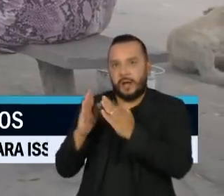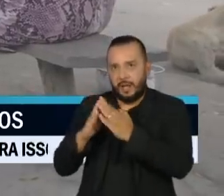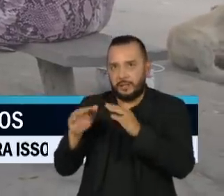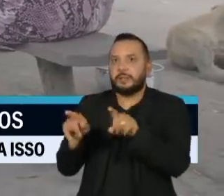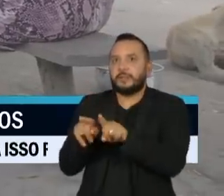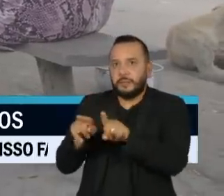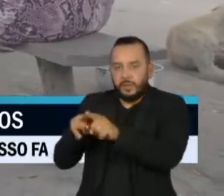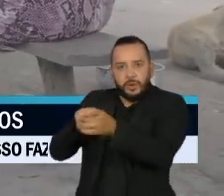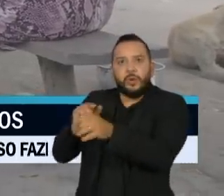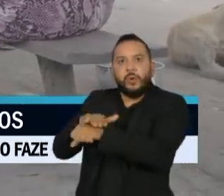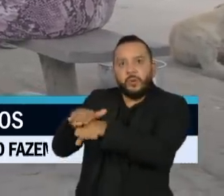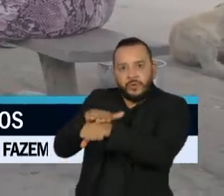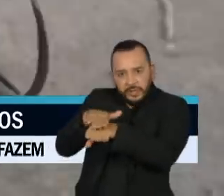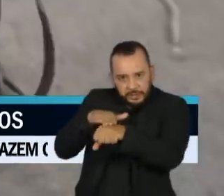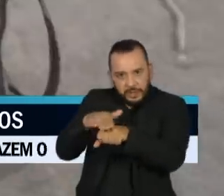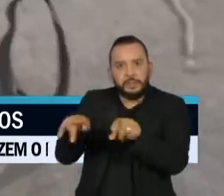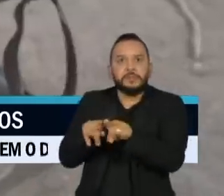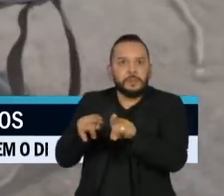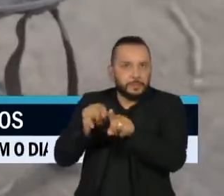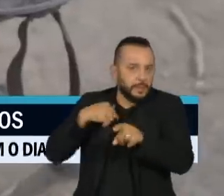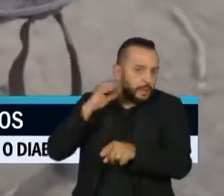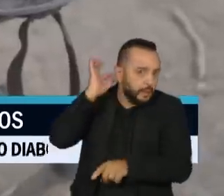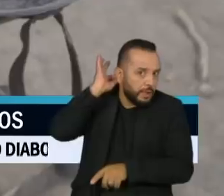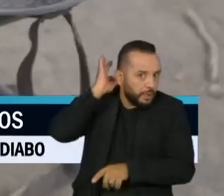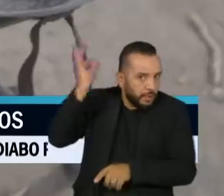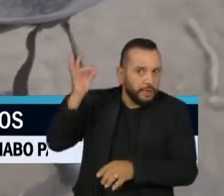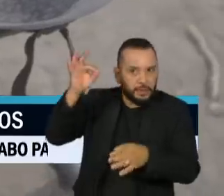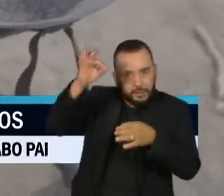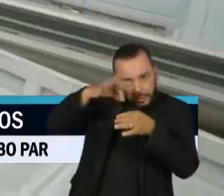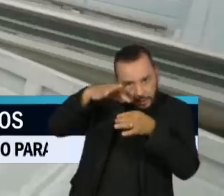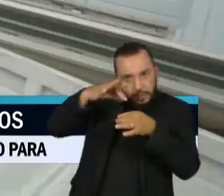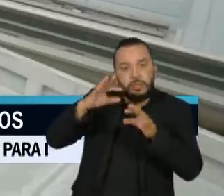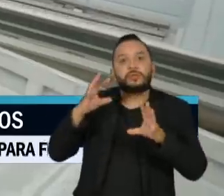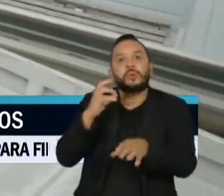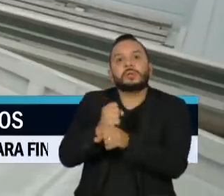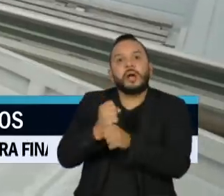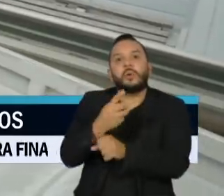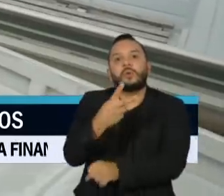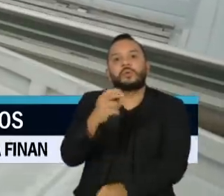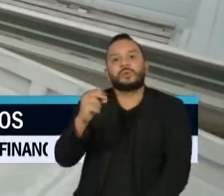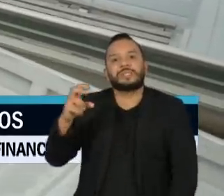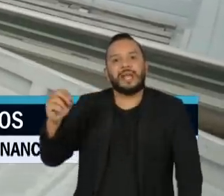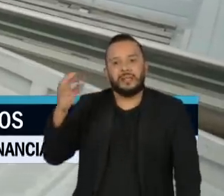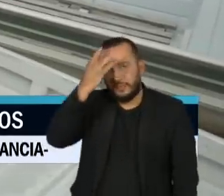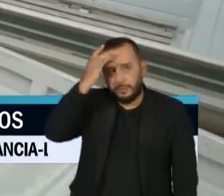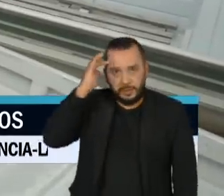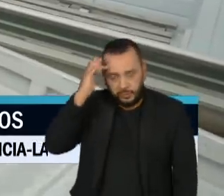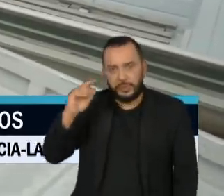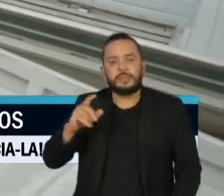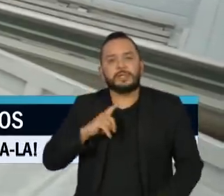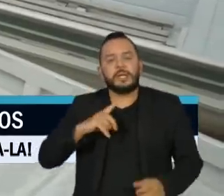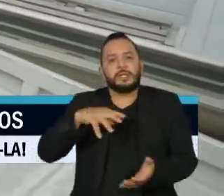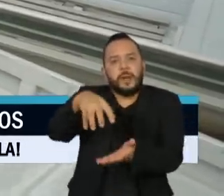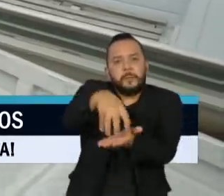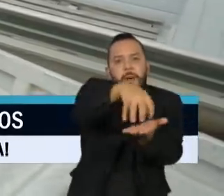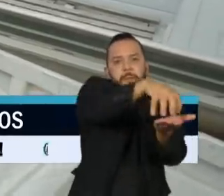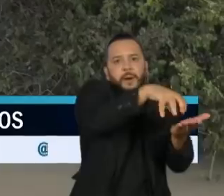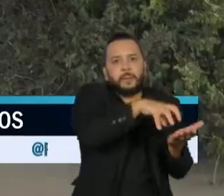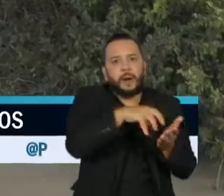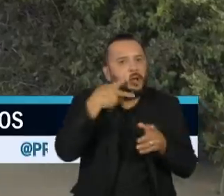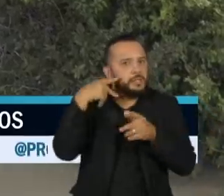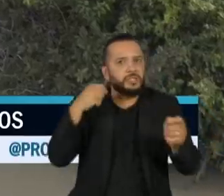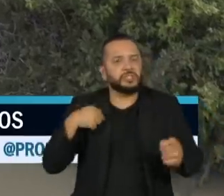coletamos amostras biológicas de cabelo de 200 pessoas. A aldeia mais distante dos pontos de mineração